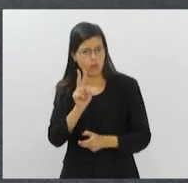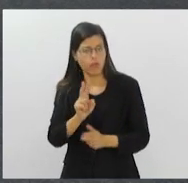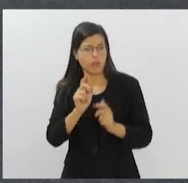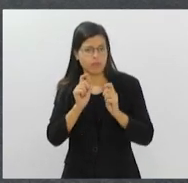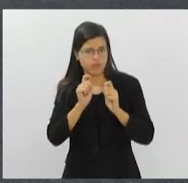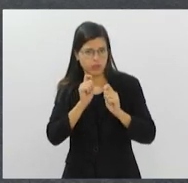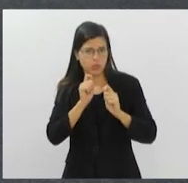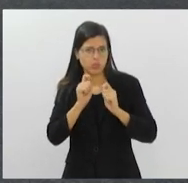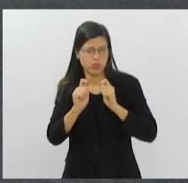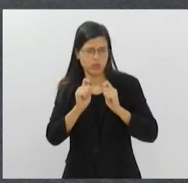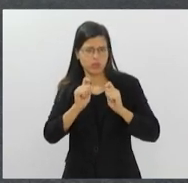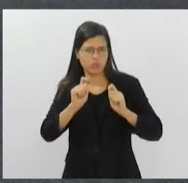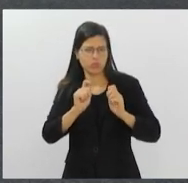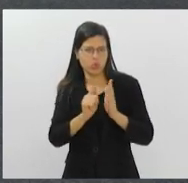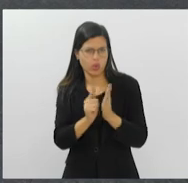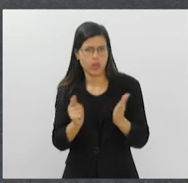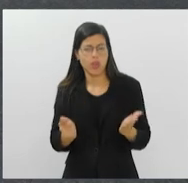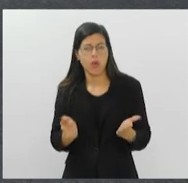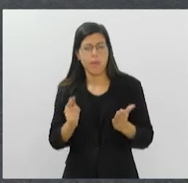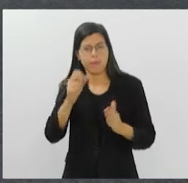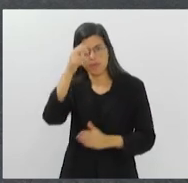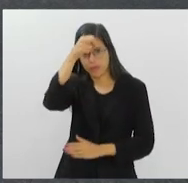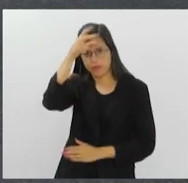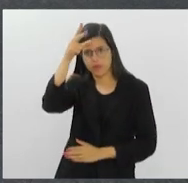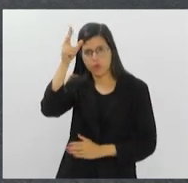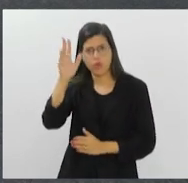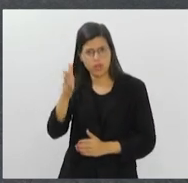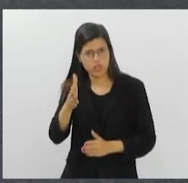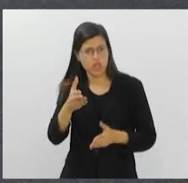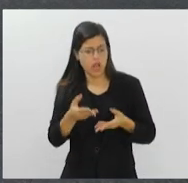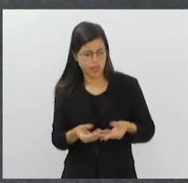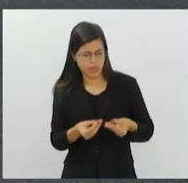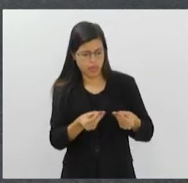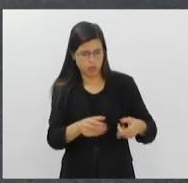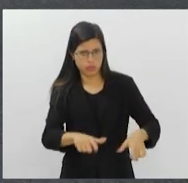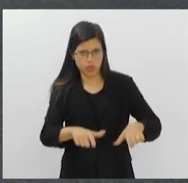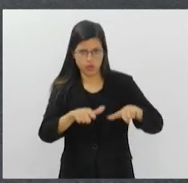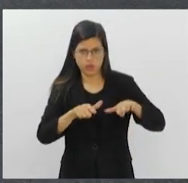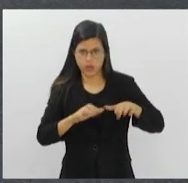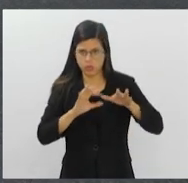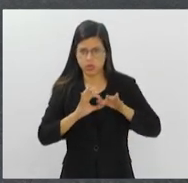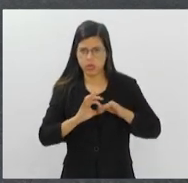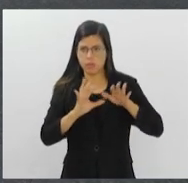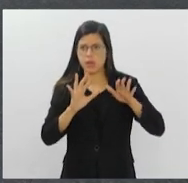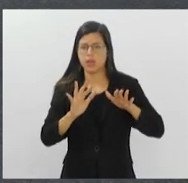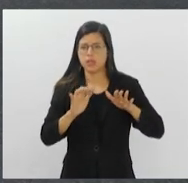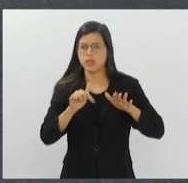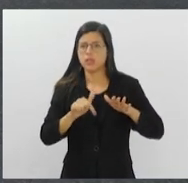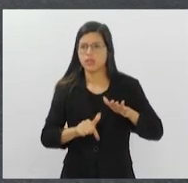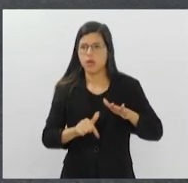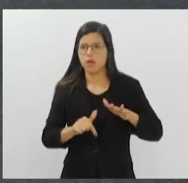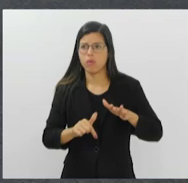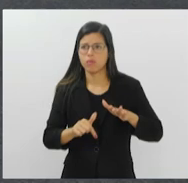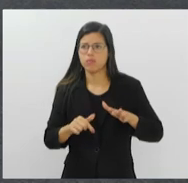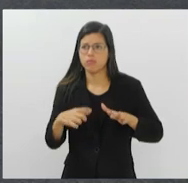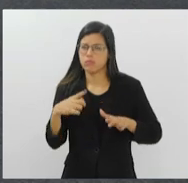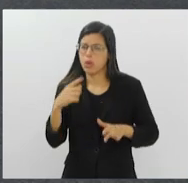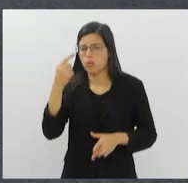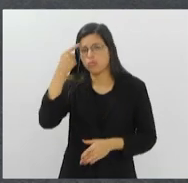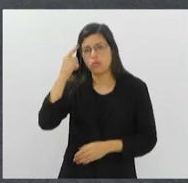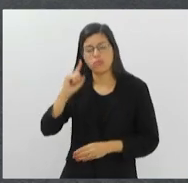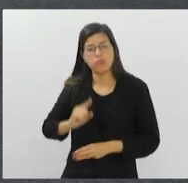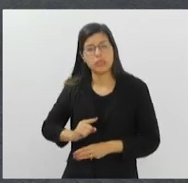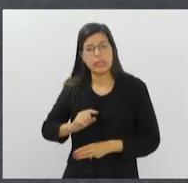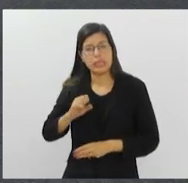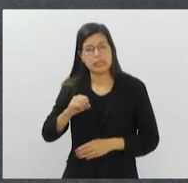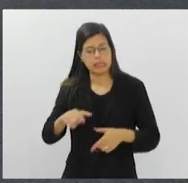licença urbanística, ou seja, para que possa ser construída, e existe a pendência da licença ambiental. Eu não sei,